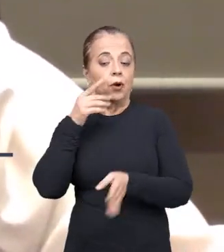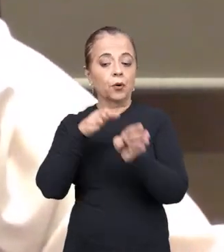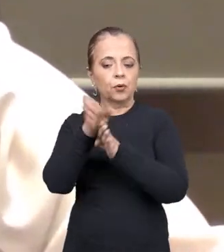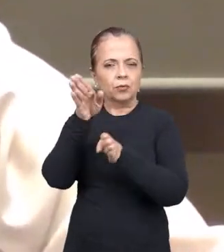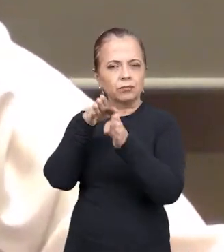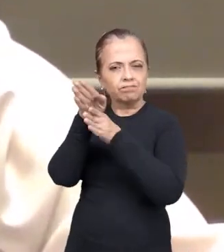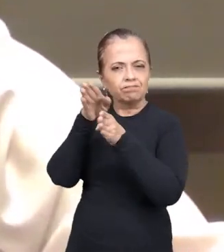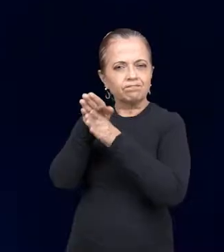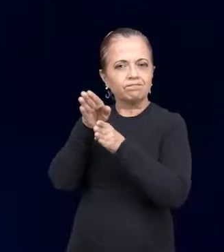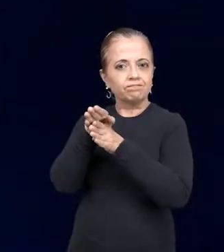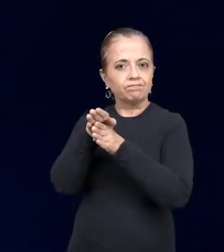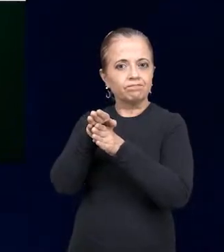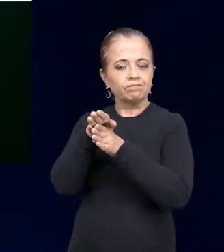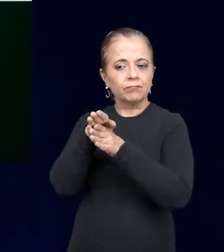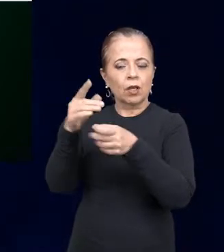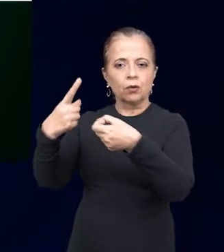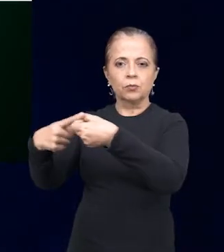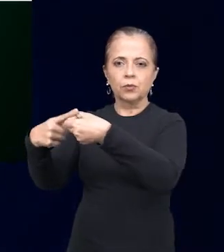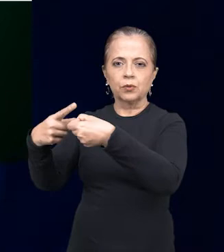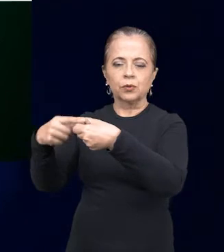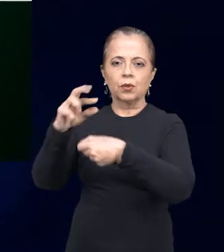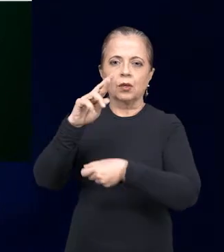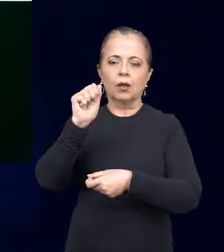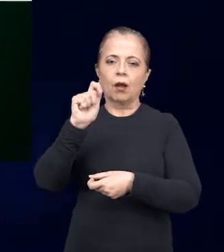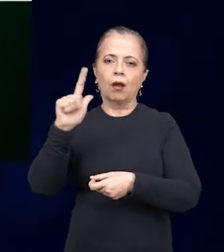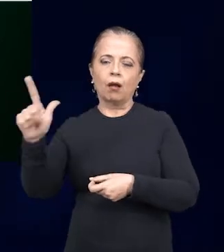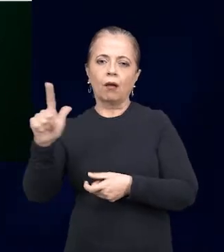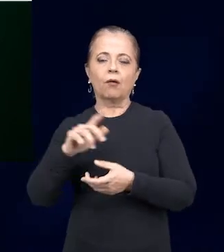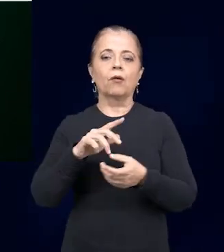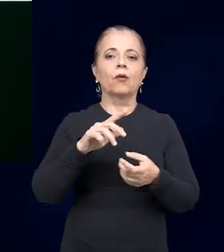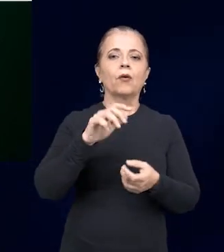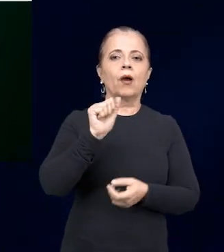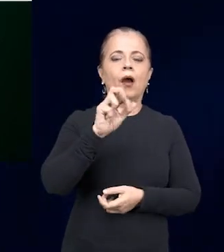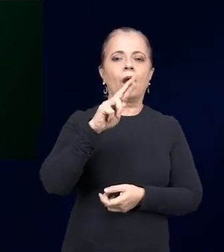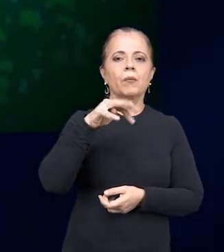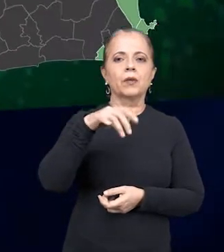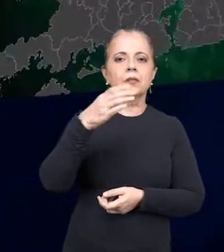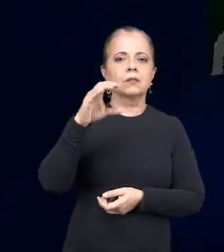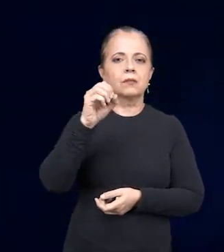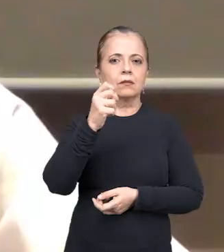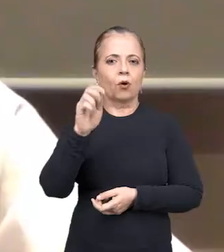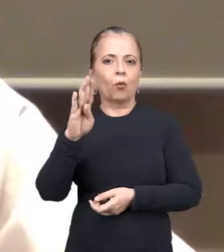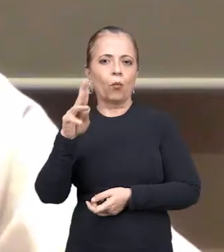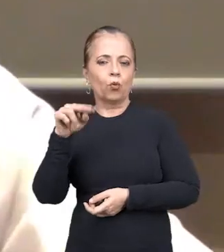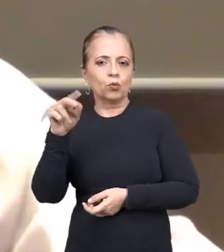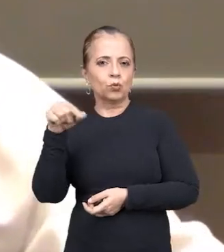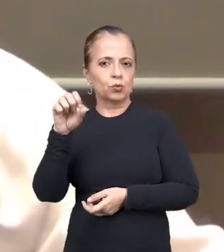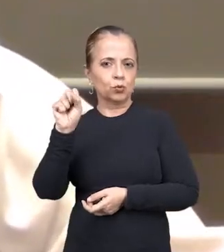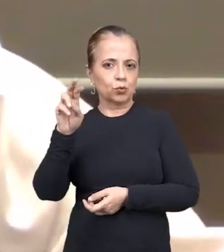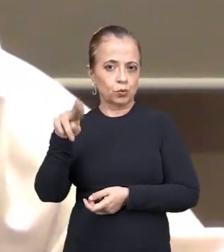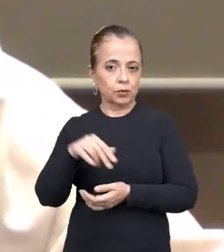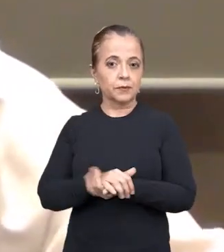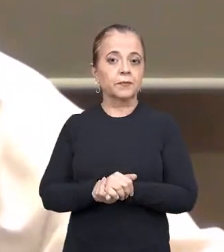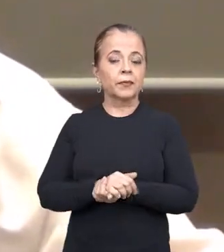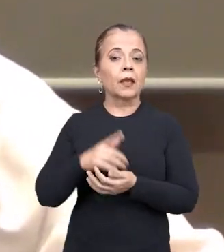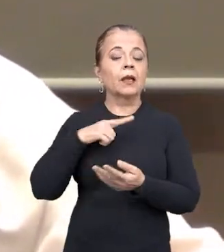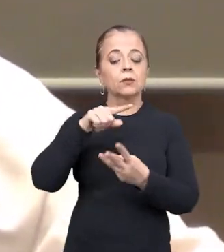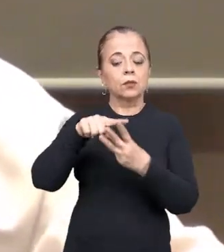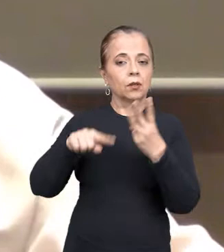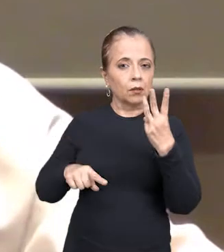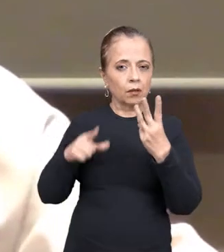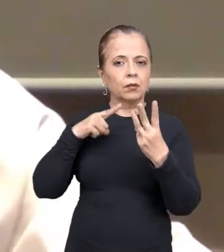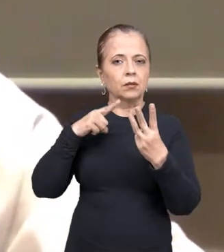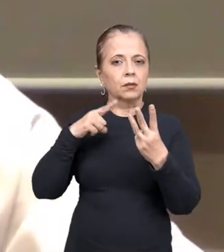fazer recomendações aos municípios de Arraial do Cabo, Cabo Frio, Armação dos Búzios, diante do agravamento da